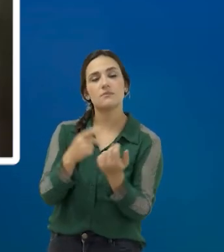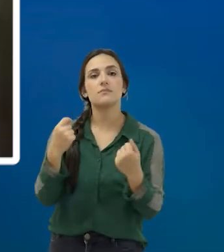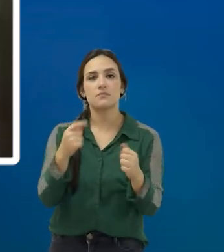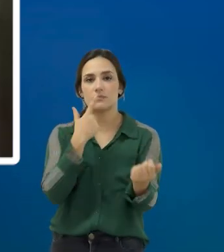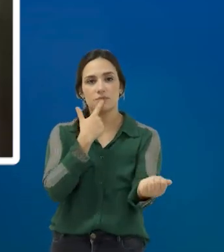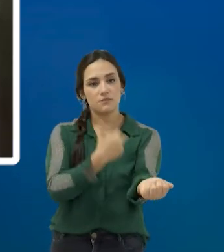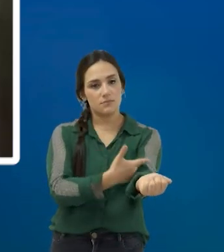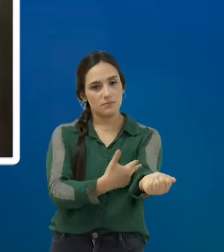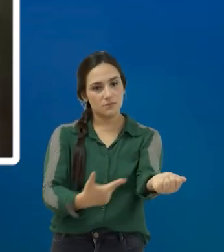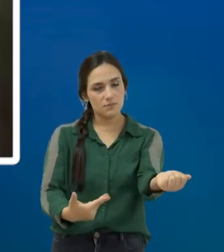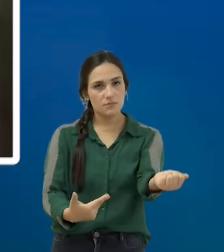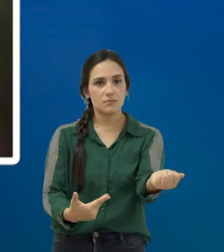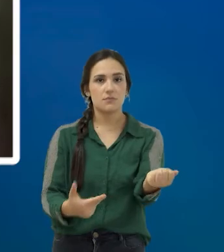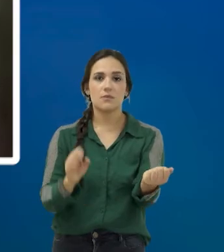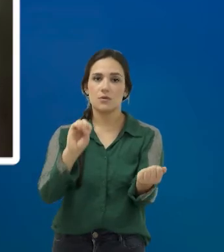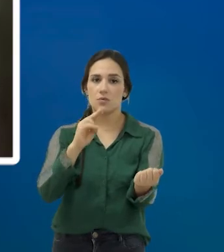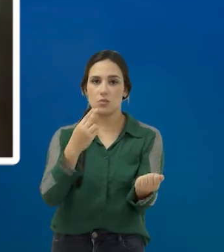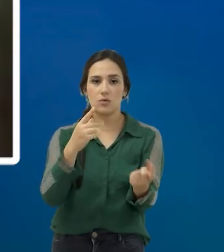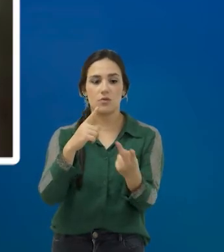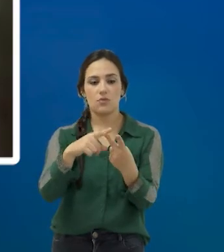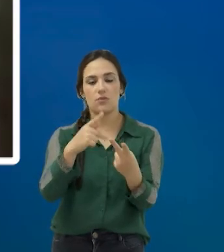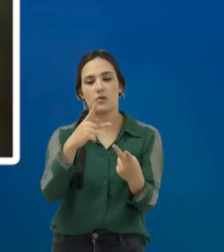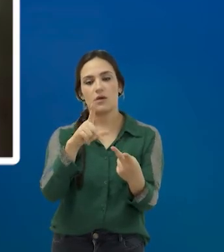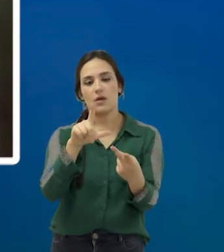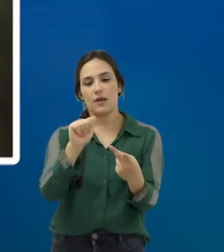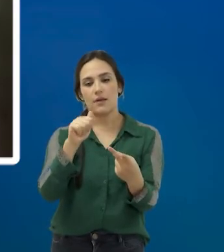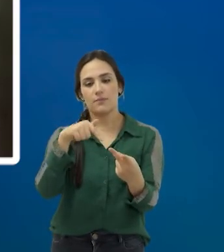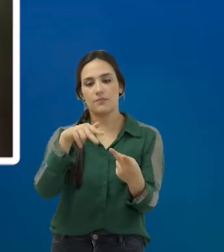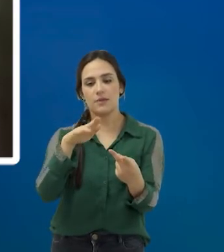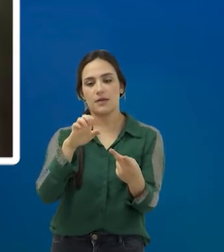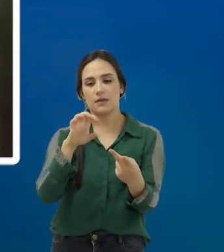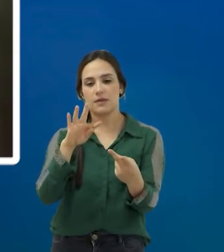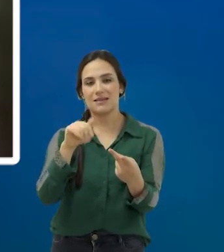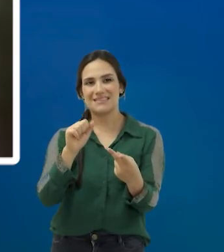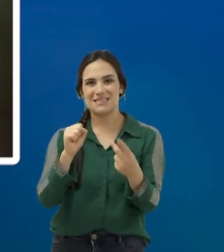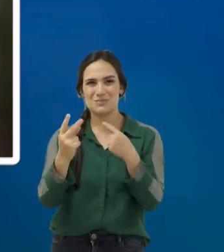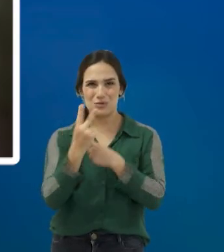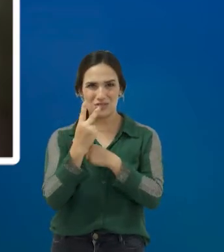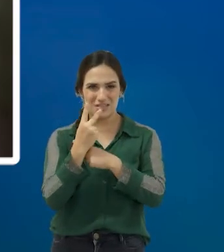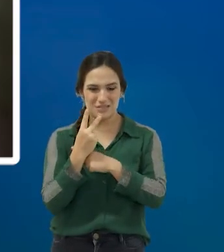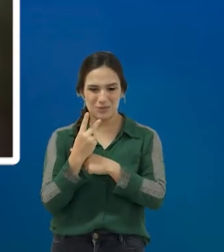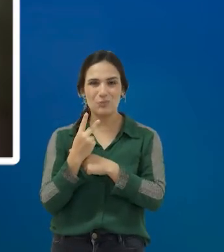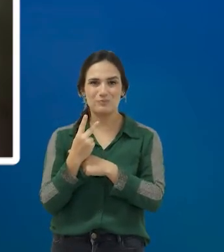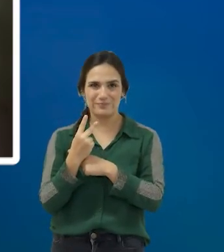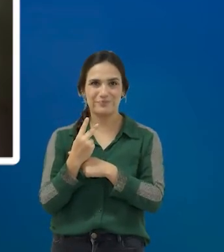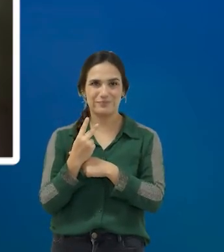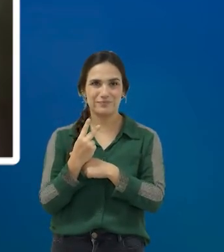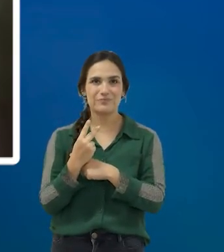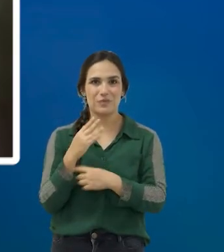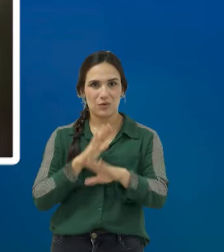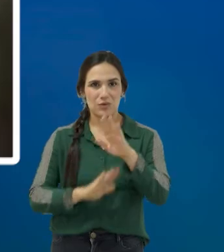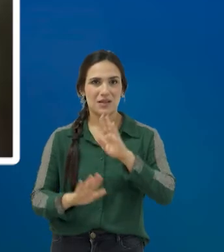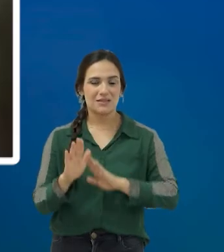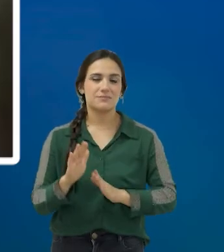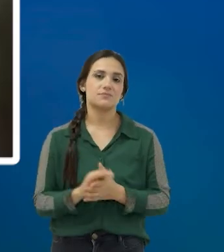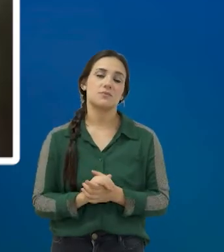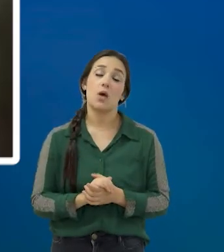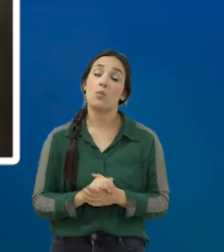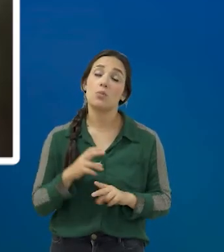está internado, de transfusões, seja de sangue, plaqueta e, no fim do tratamento, da própria medula. Então,